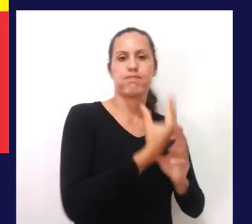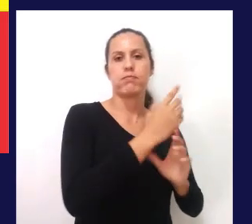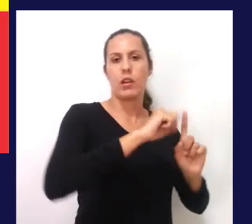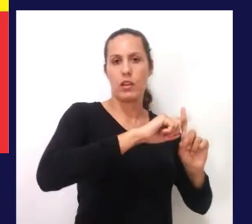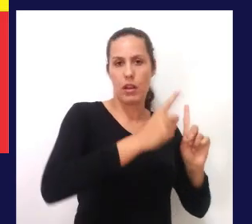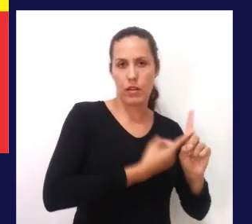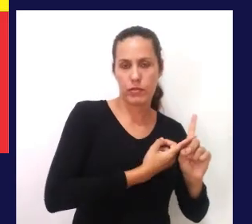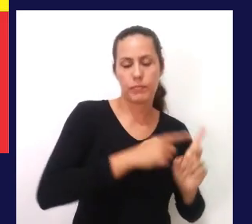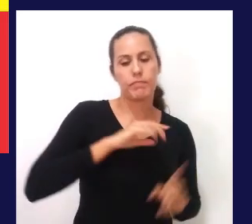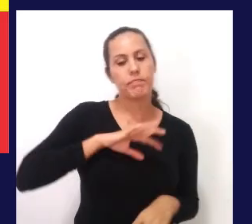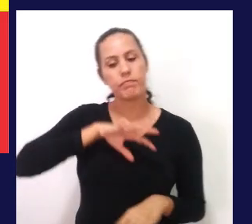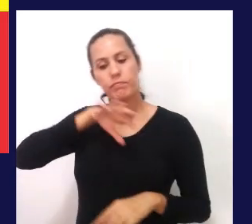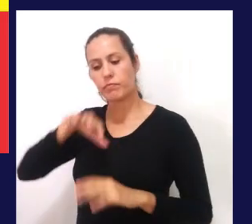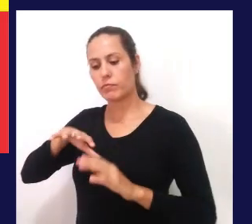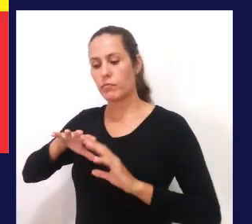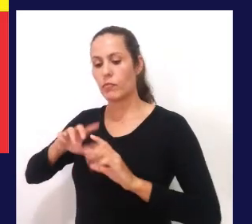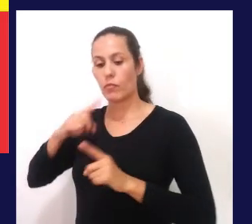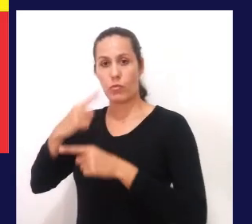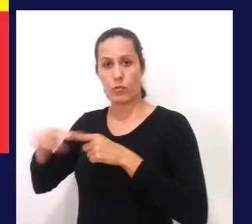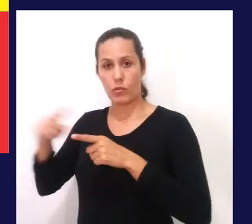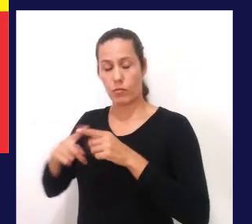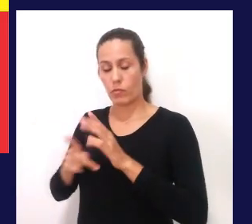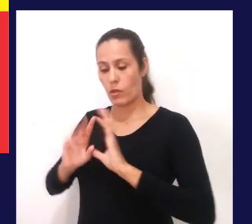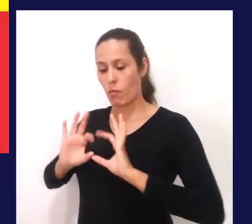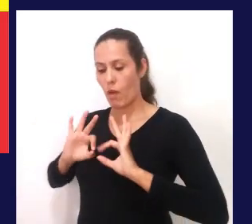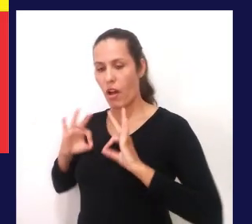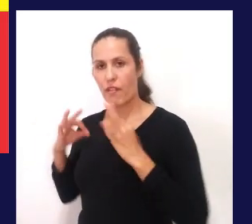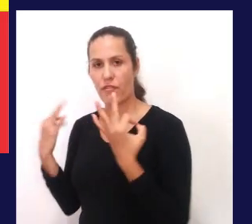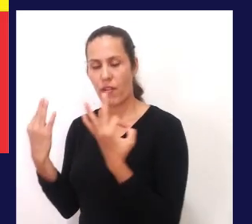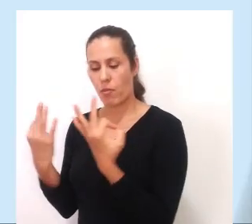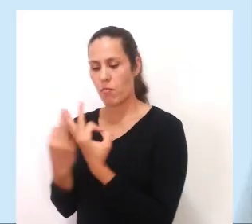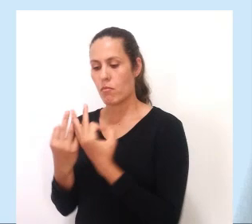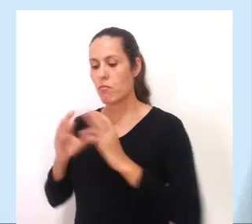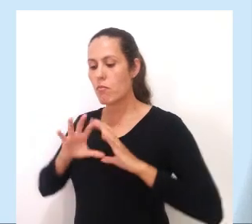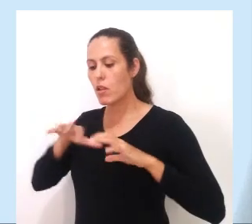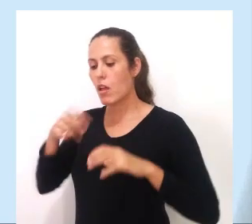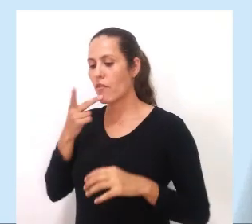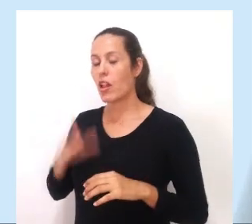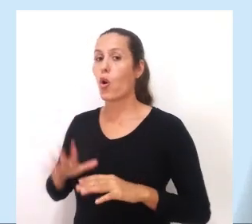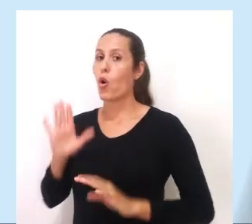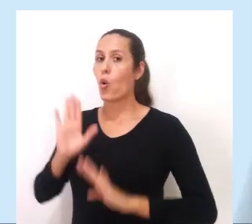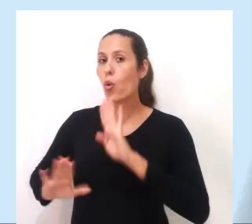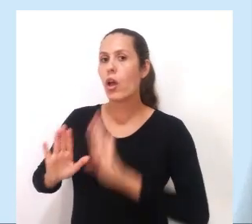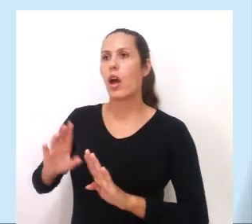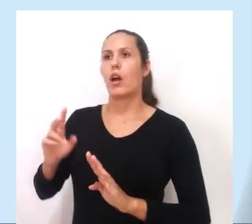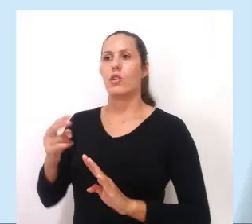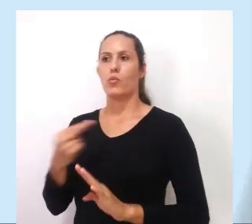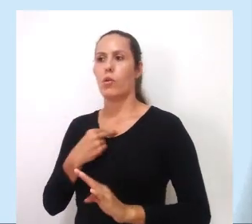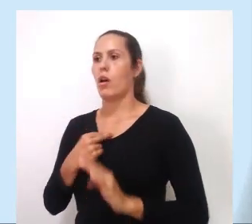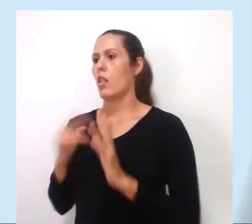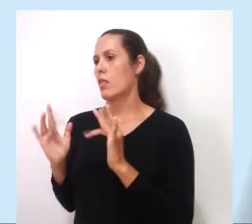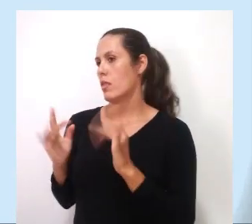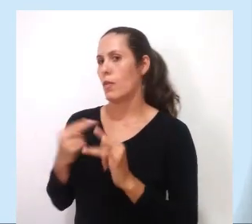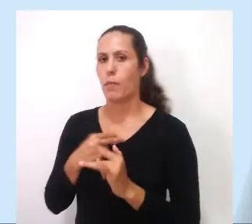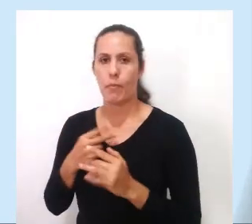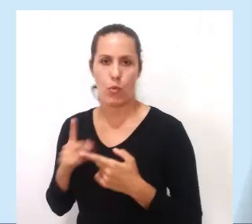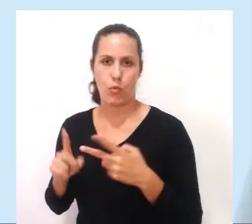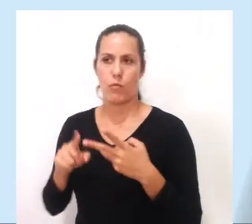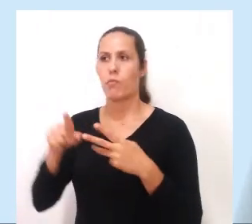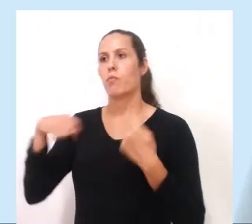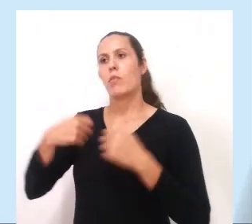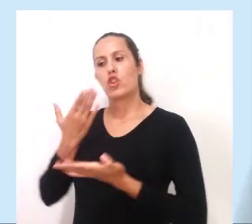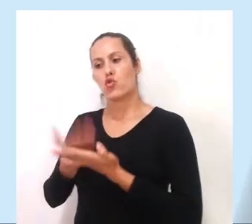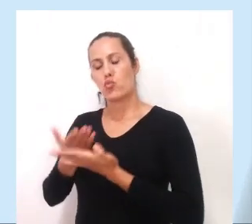Os fatores que são familiares, porque chega o pai ou chega a mãe e diz, olha, cuidado, não é para